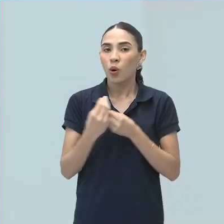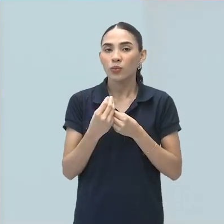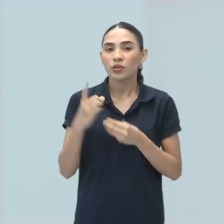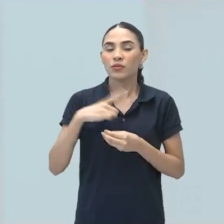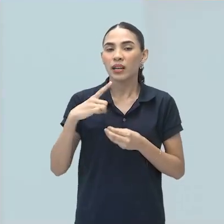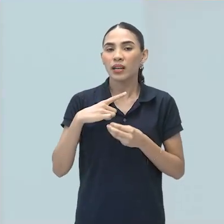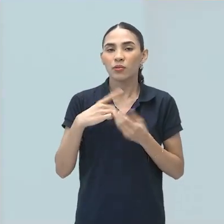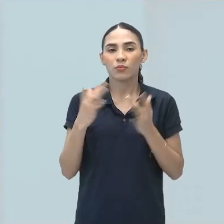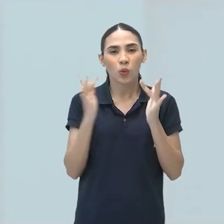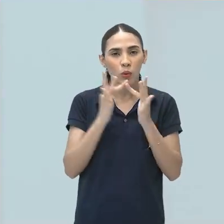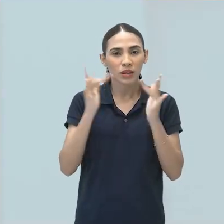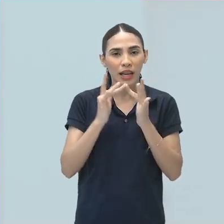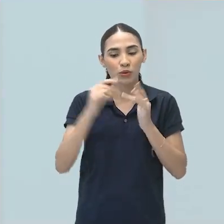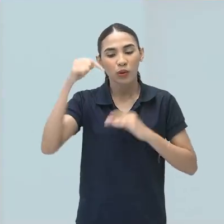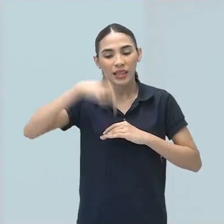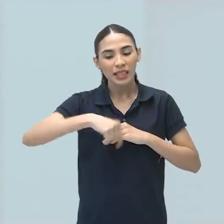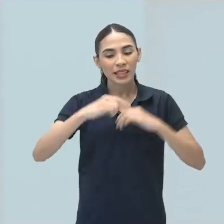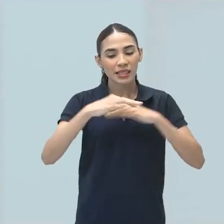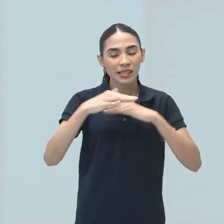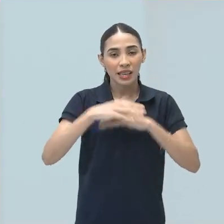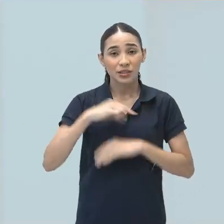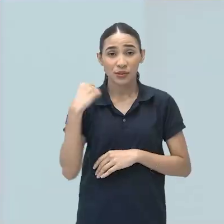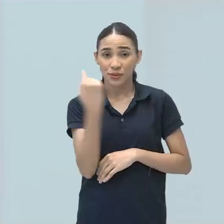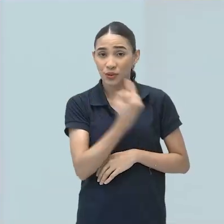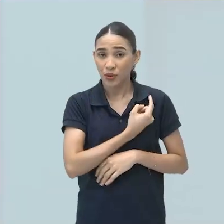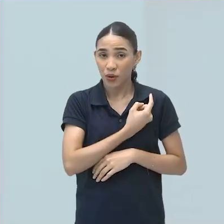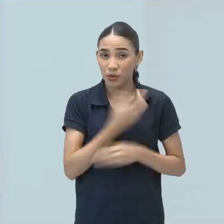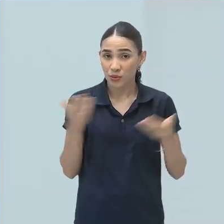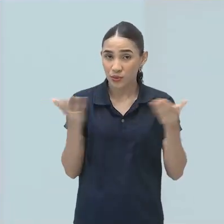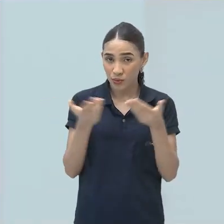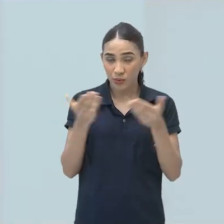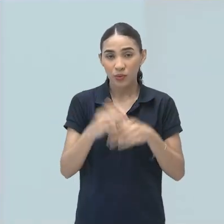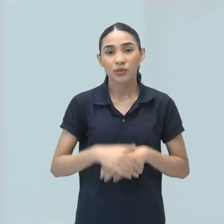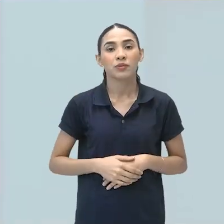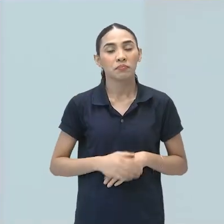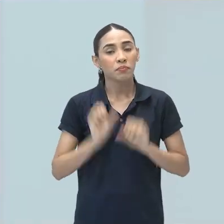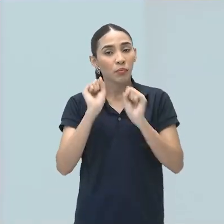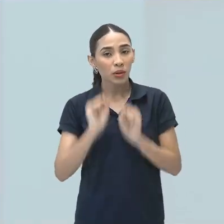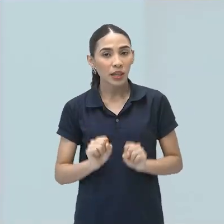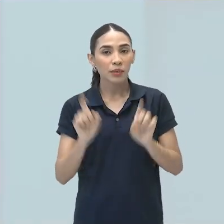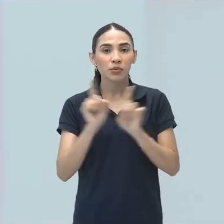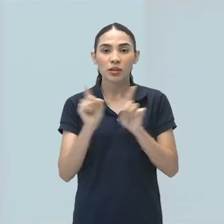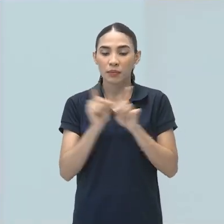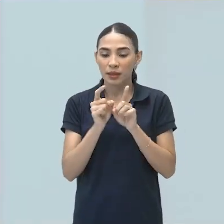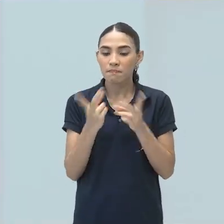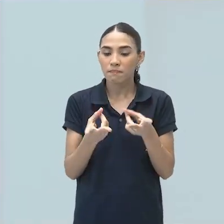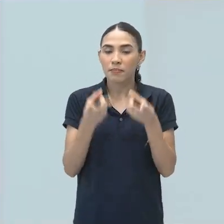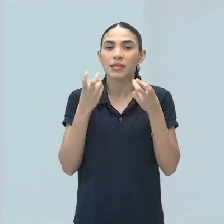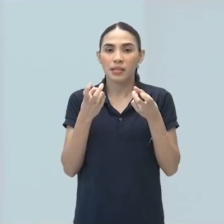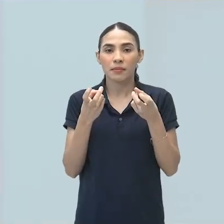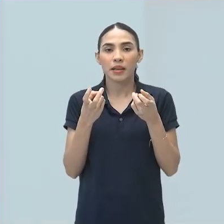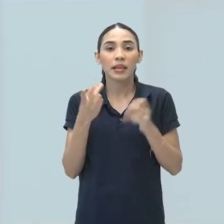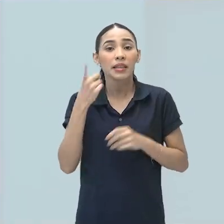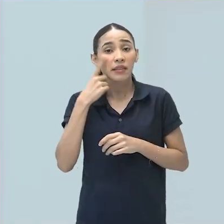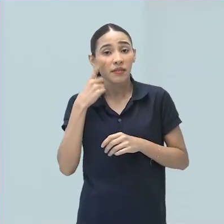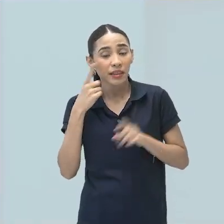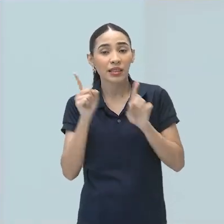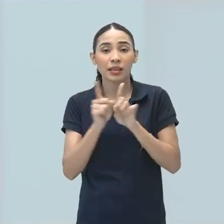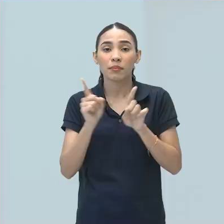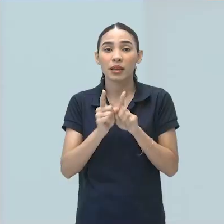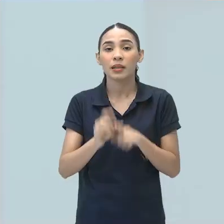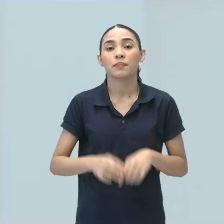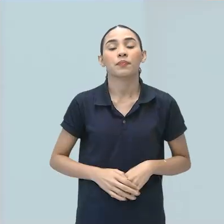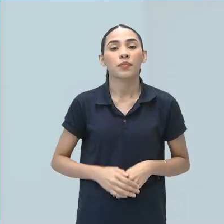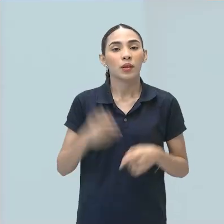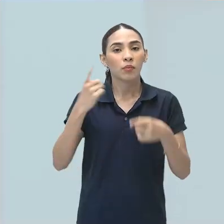e construíram a cidade aqui, nós, que estamos aqui na atualidade, podemos estar aqui. Nós podemos estar aqui